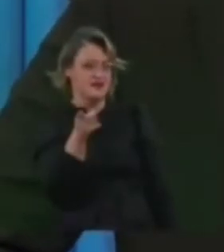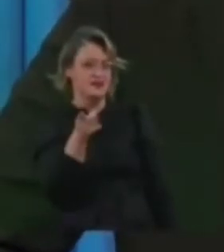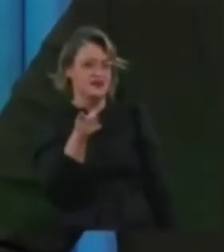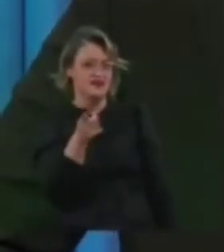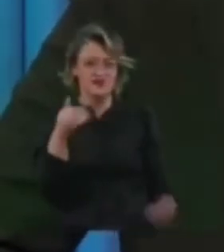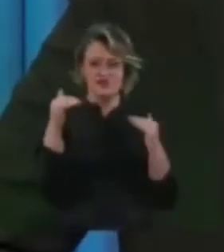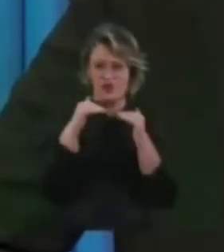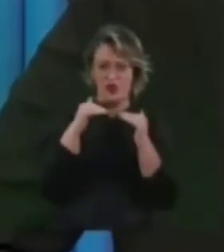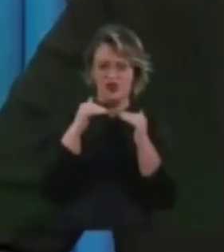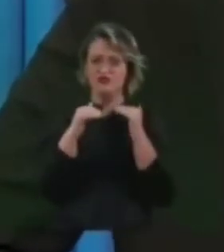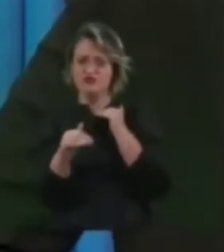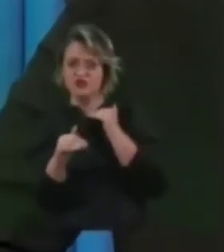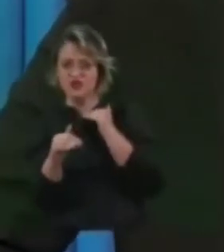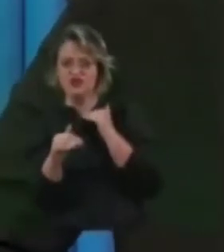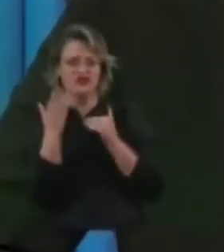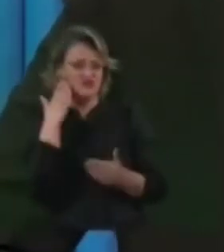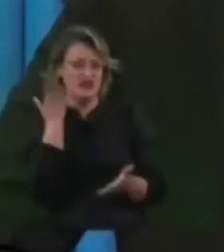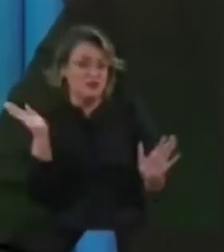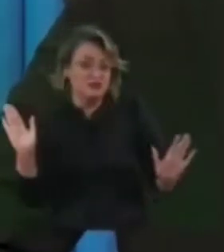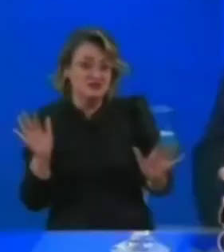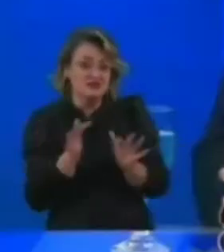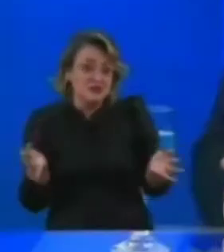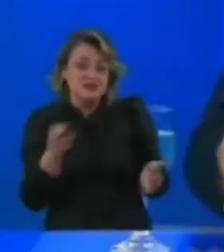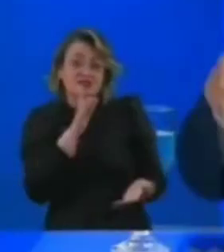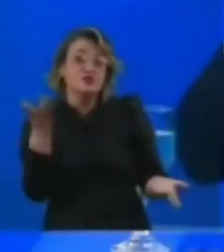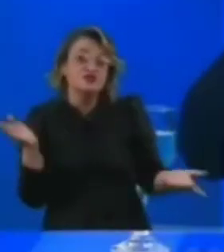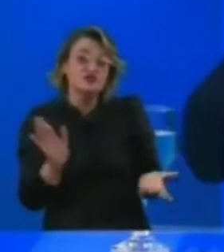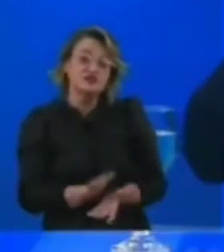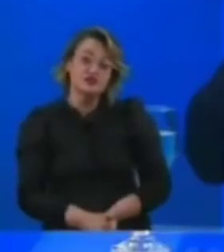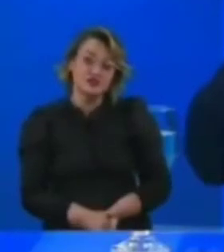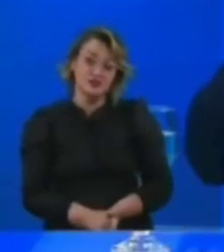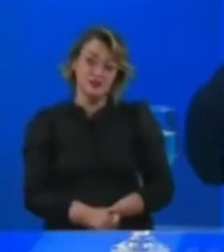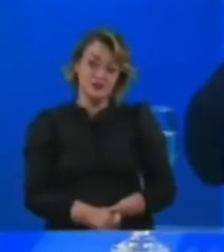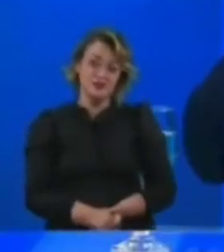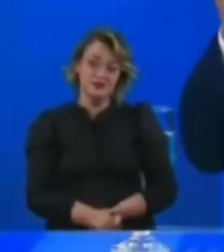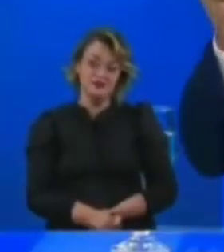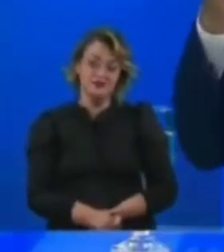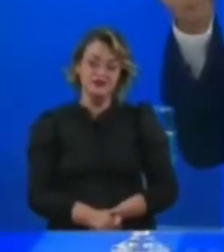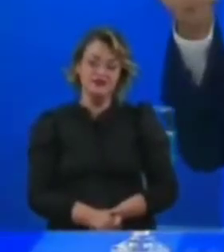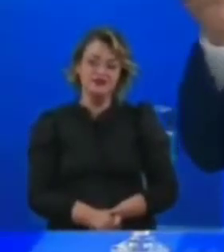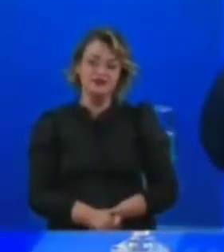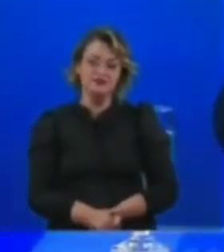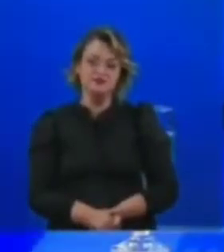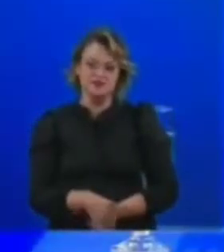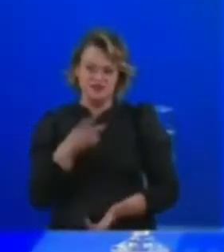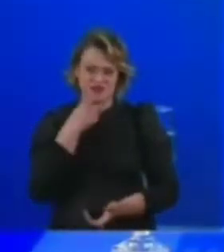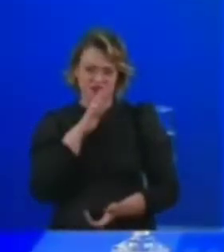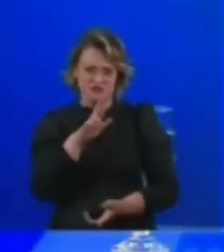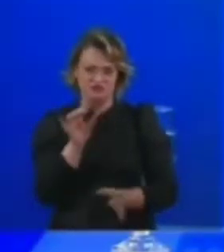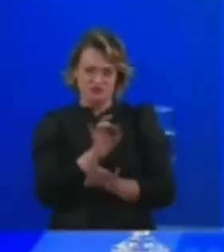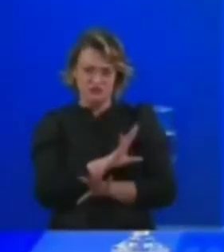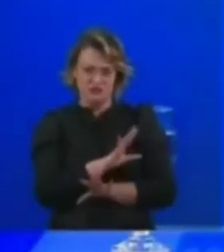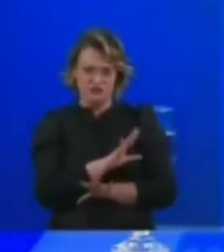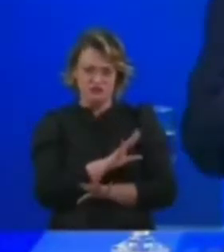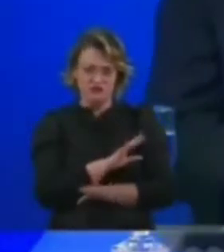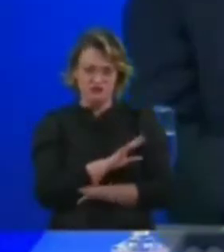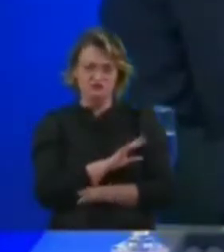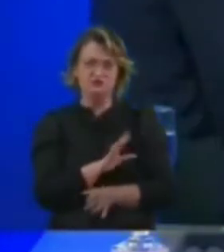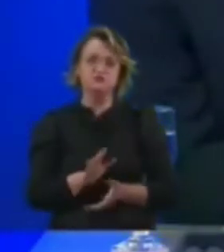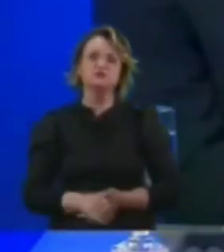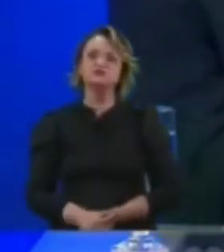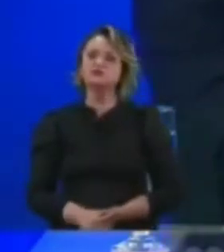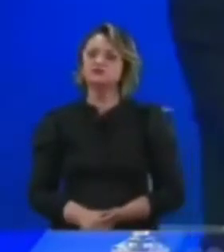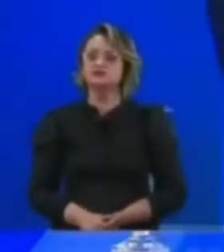se você é a favor ou se você é contra. Simples. O senhor ainda tem 25 segundos para réplica. O senhor quer continuar ou podemos seguir? Podemos Pode seguir.